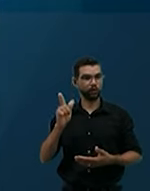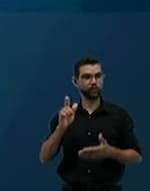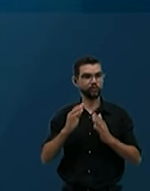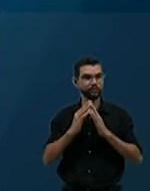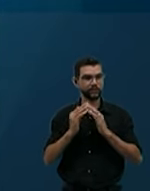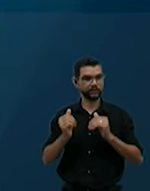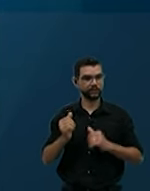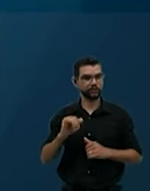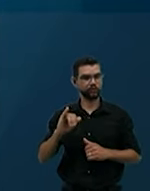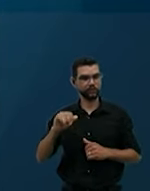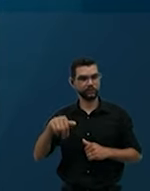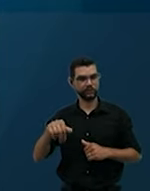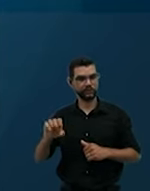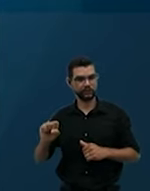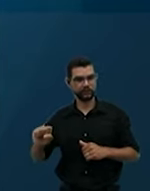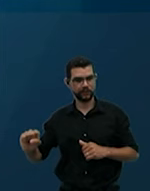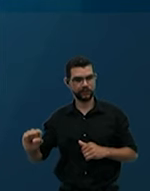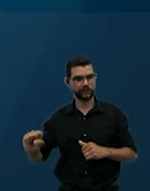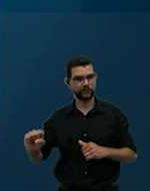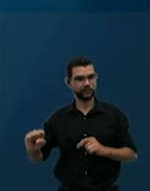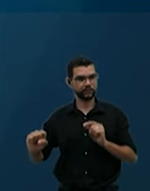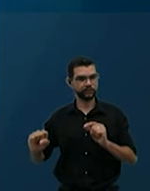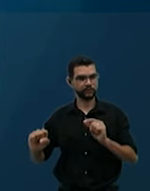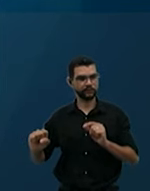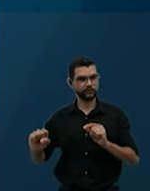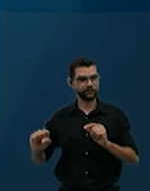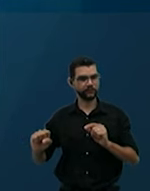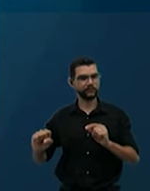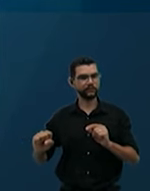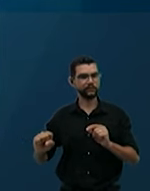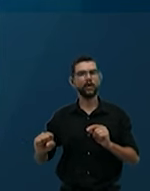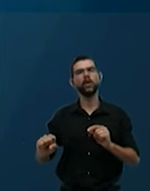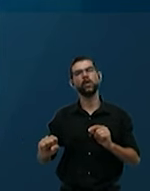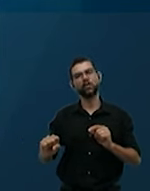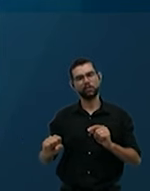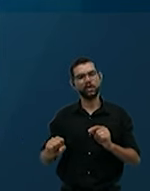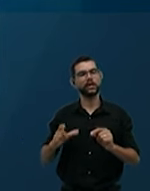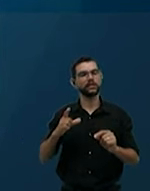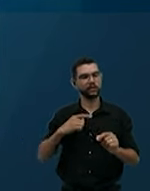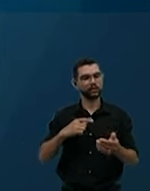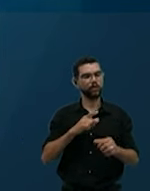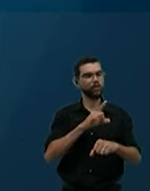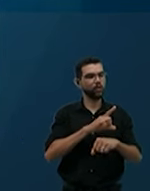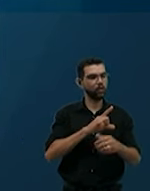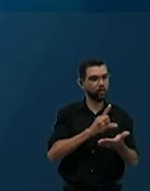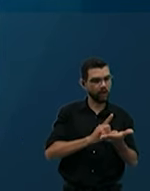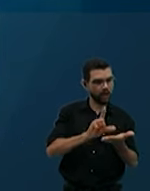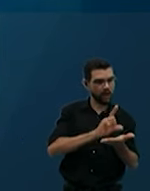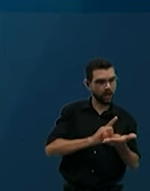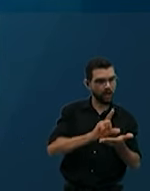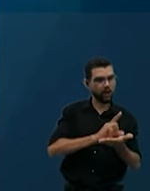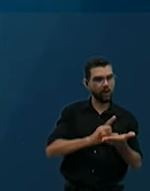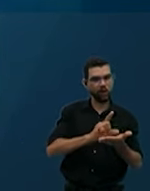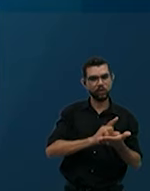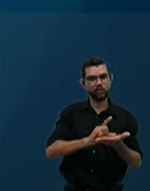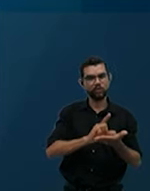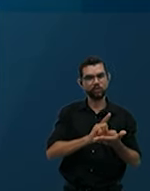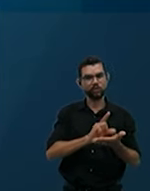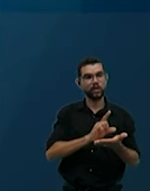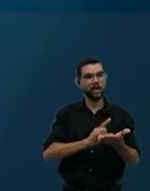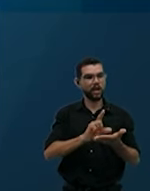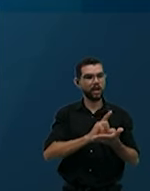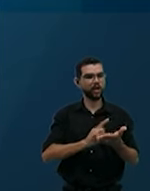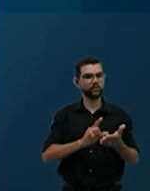financeiros. Olha, houve uma produção de um laudo pericial aqui nesse processo. Então, se houve uma produção de laudo pericial, eu e o INSS só